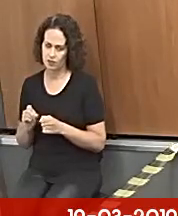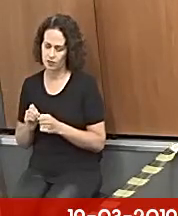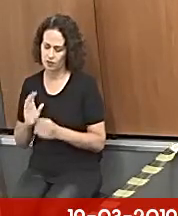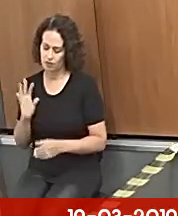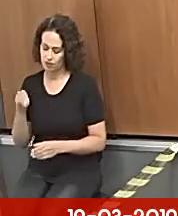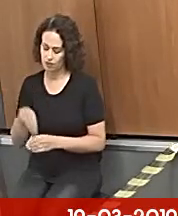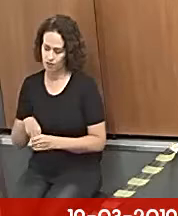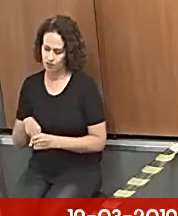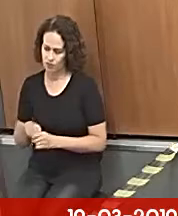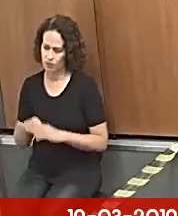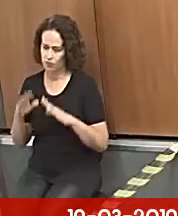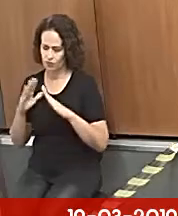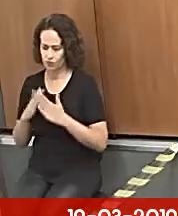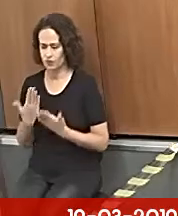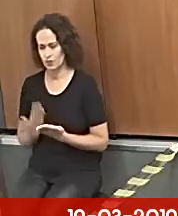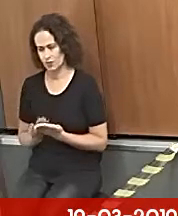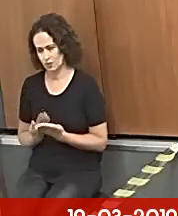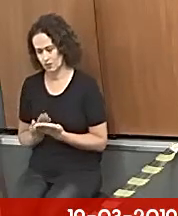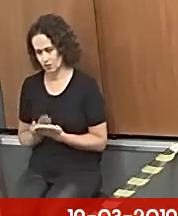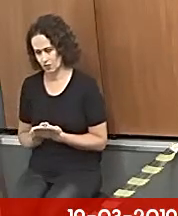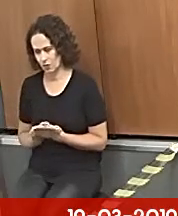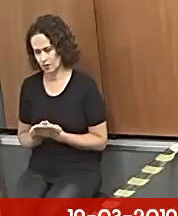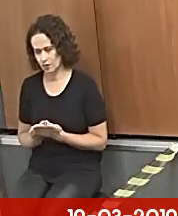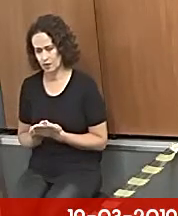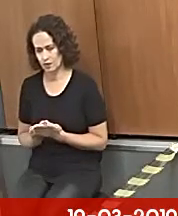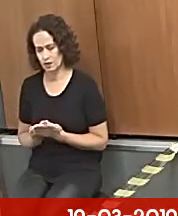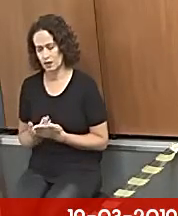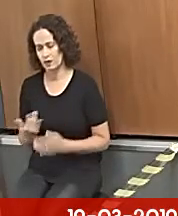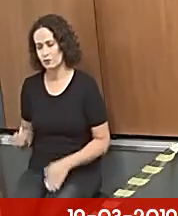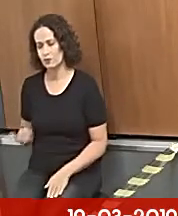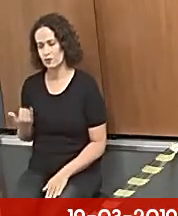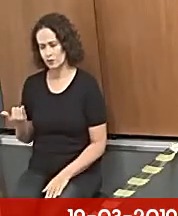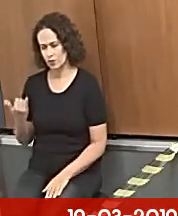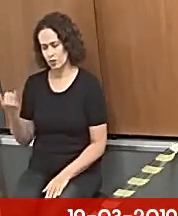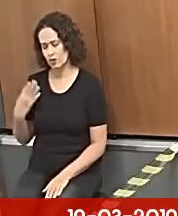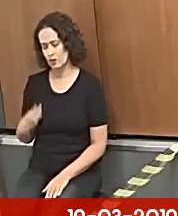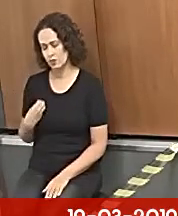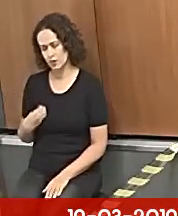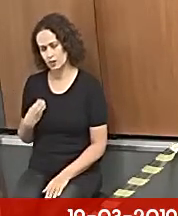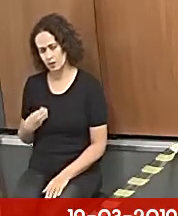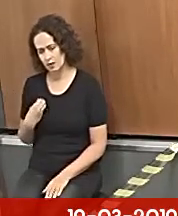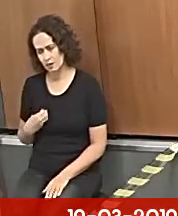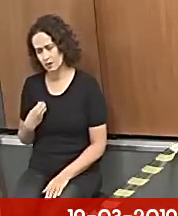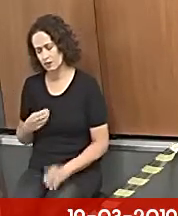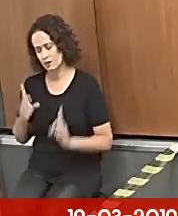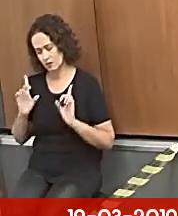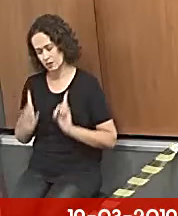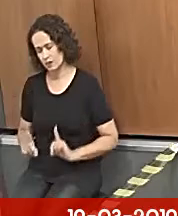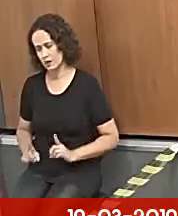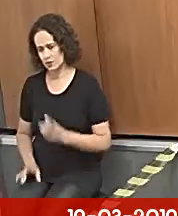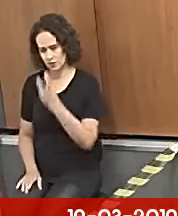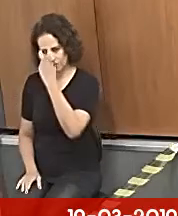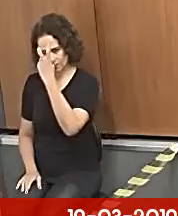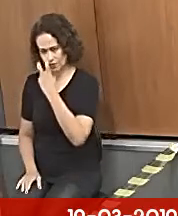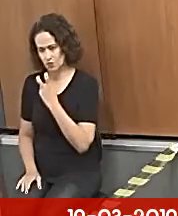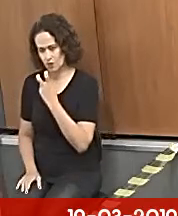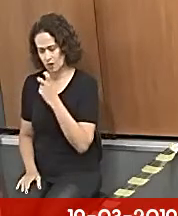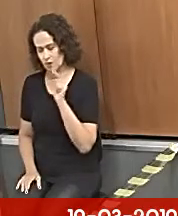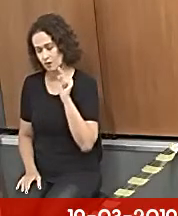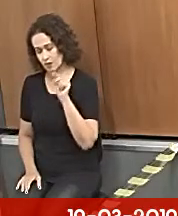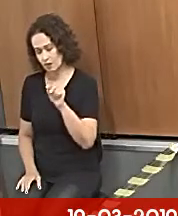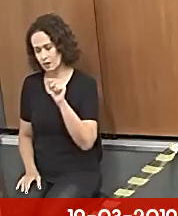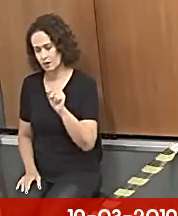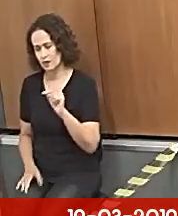da escola é porque eu acho que é muito importante a participação dos deficientes visuais e lá por ser uma escola